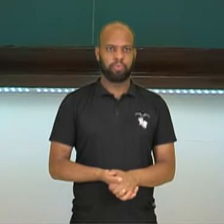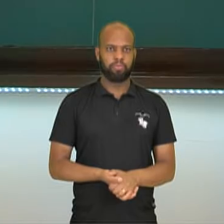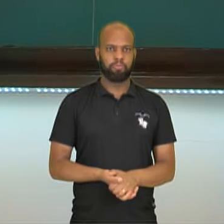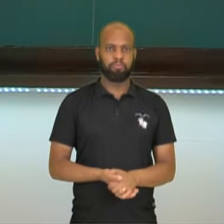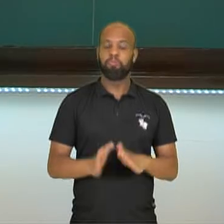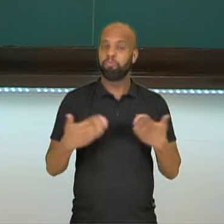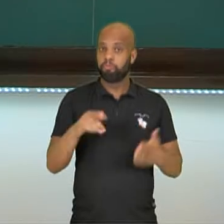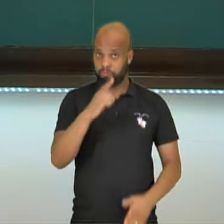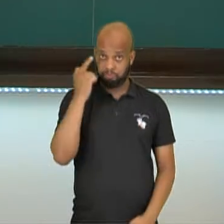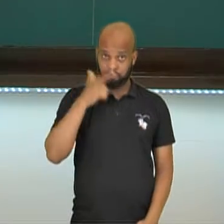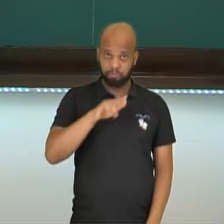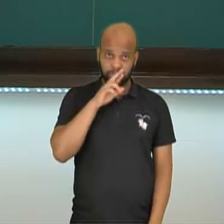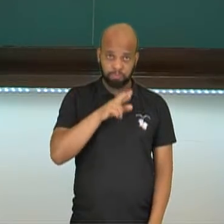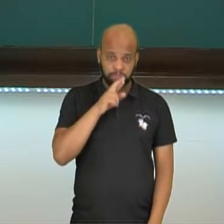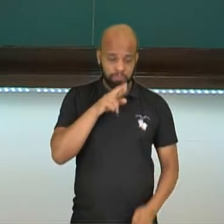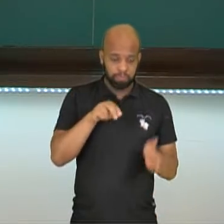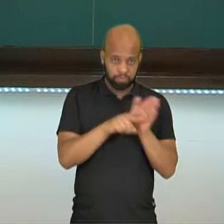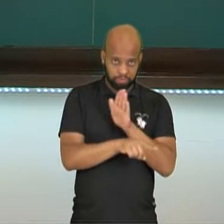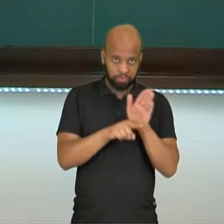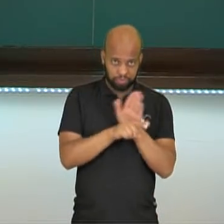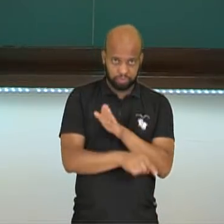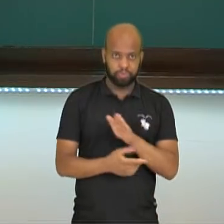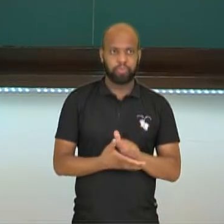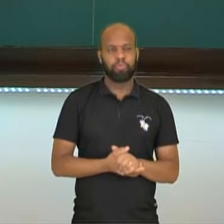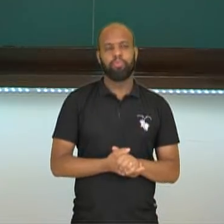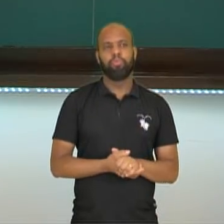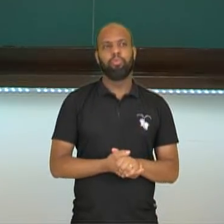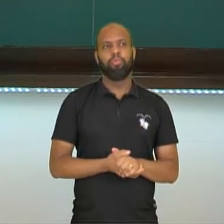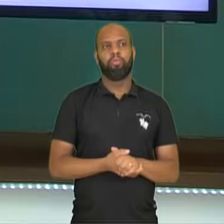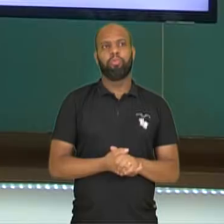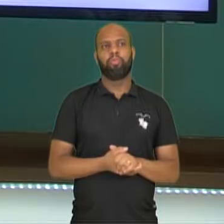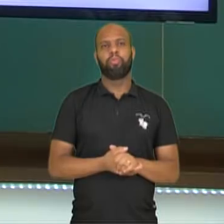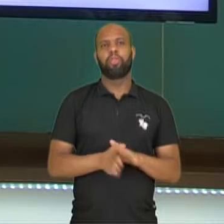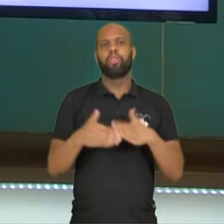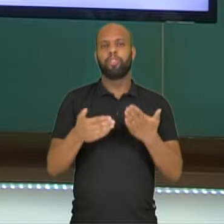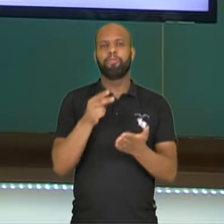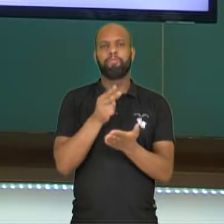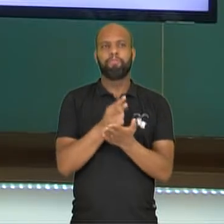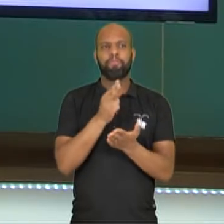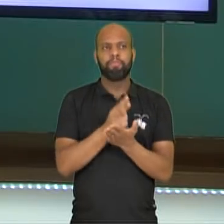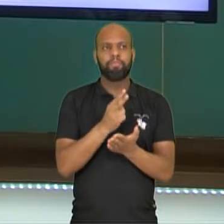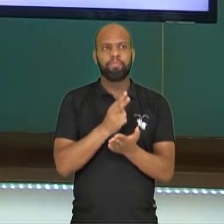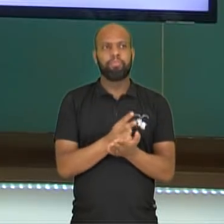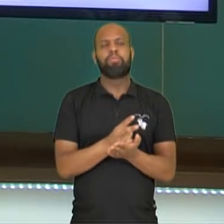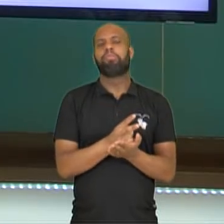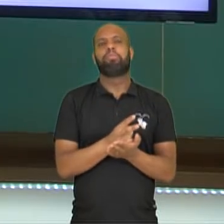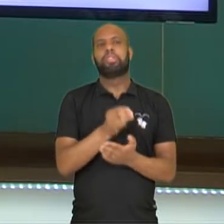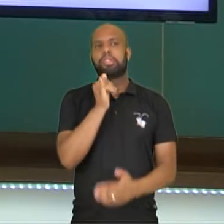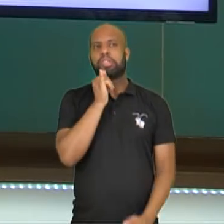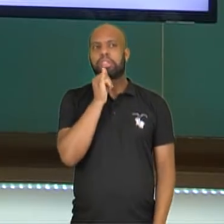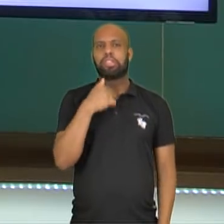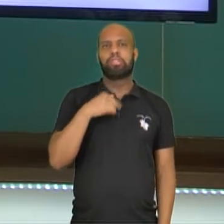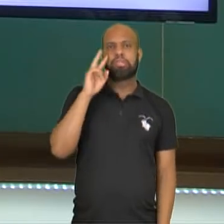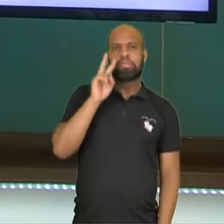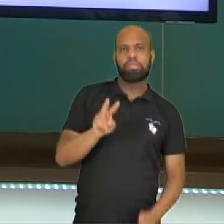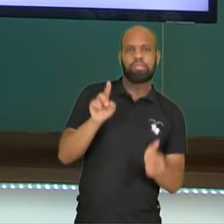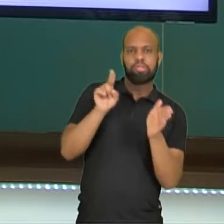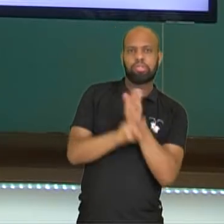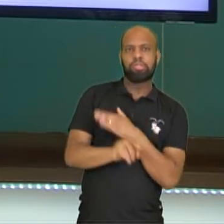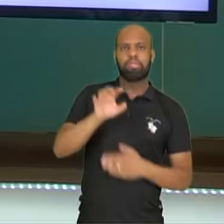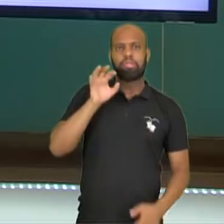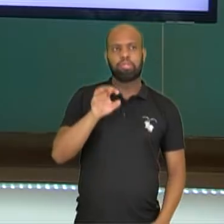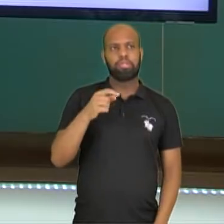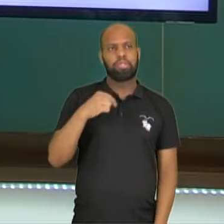E aí, meus queridos, conseguiram resolver essa questão? Cara, toda vez que eu vejo um tipo de questão dessa, eu